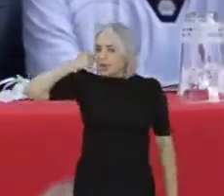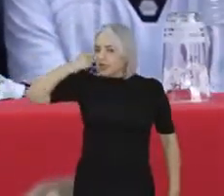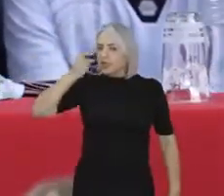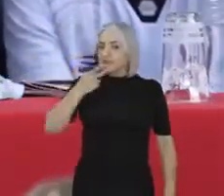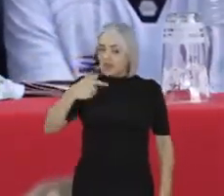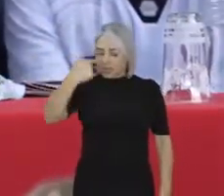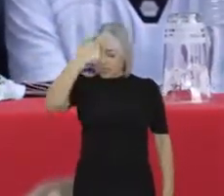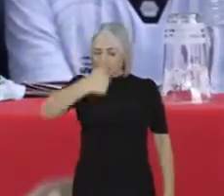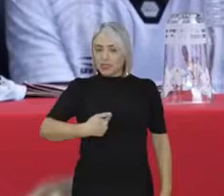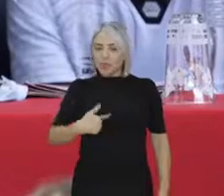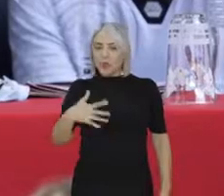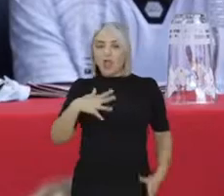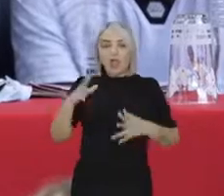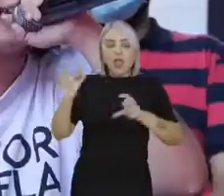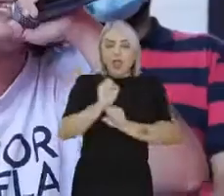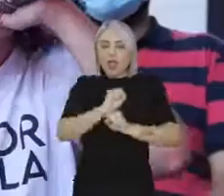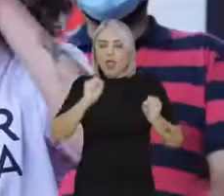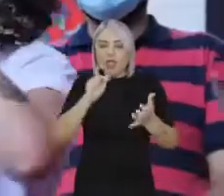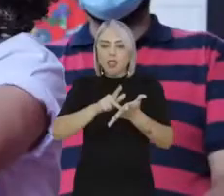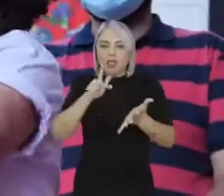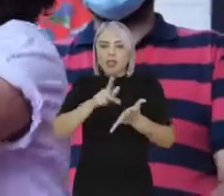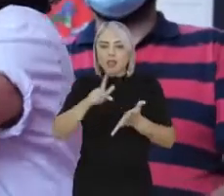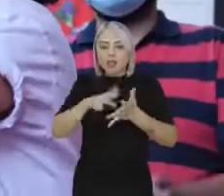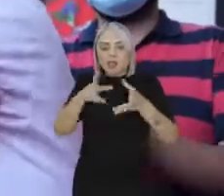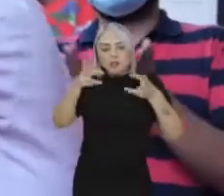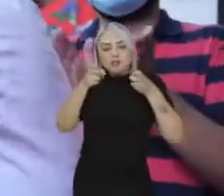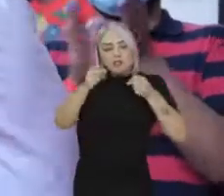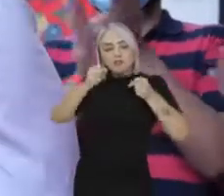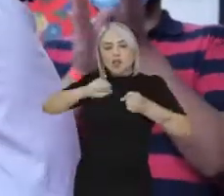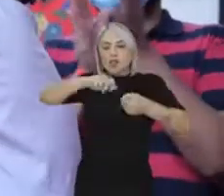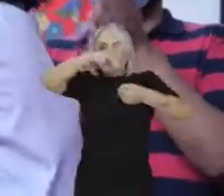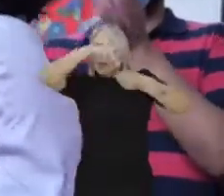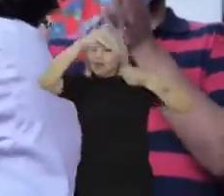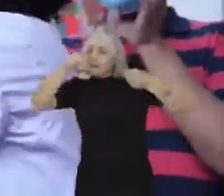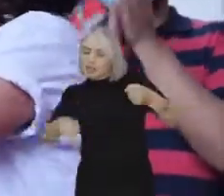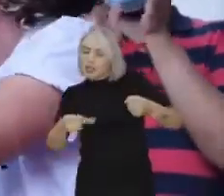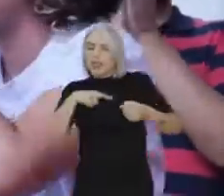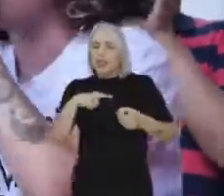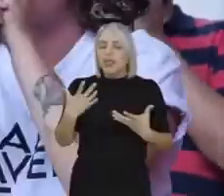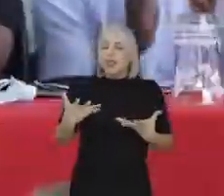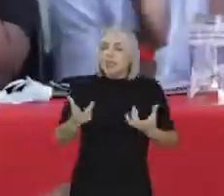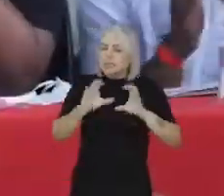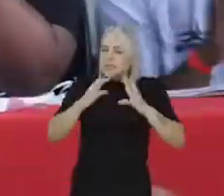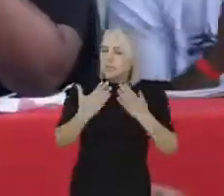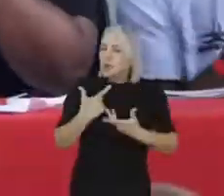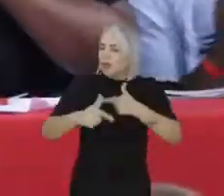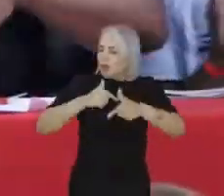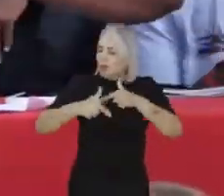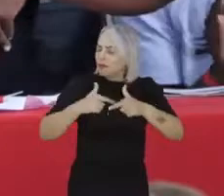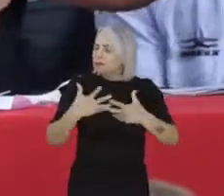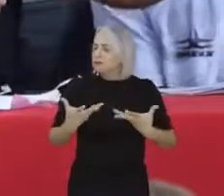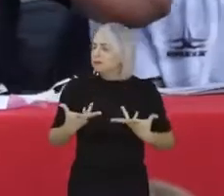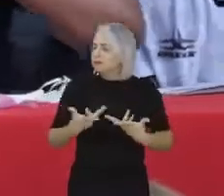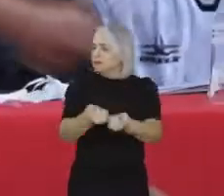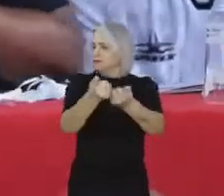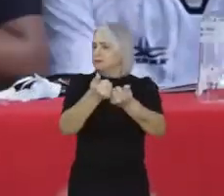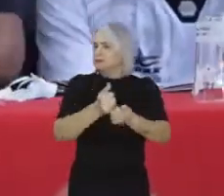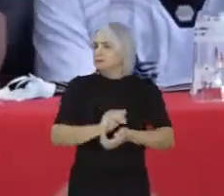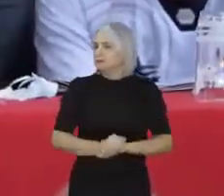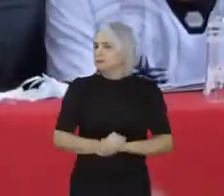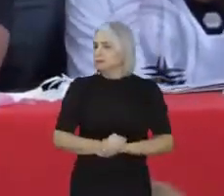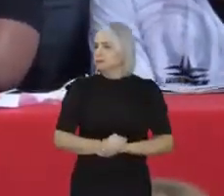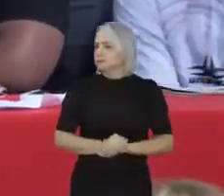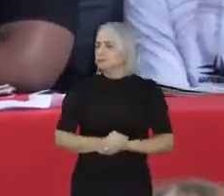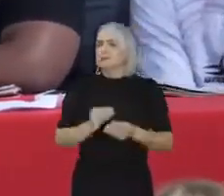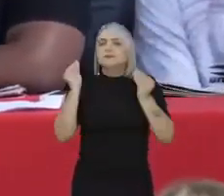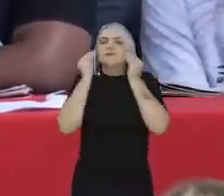de verdade do Observatório da Quebrada, que essa galera faz um trabalho incrível aqui. E mandar um beijo para minha mãe,